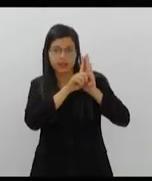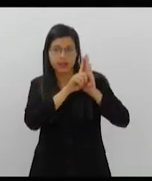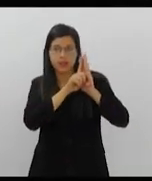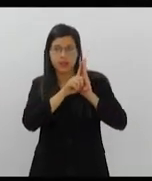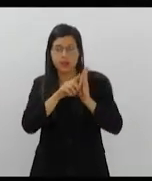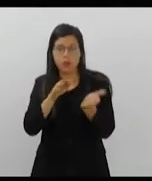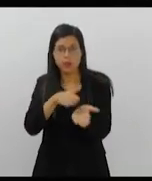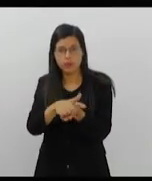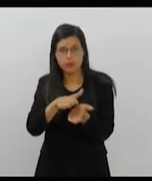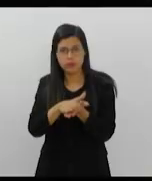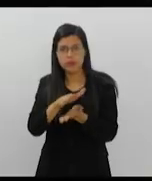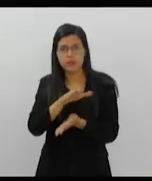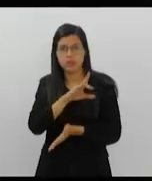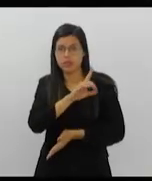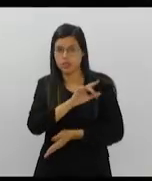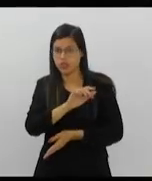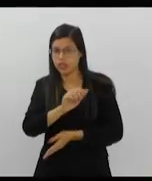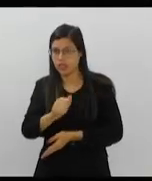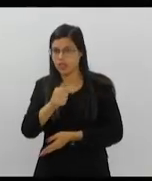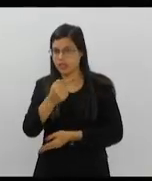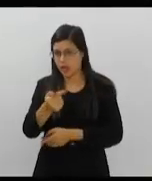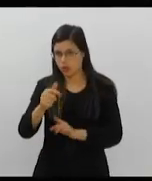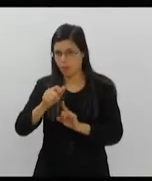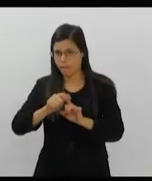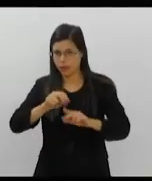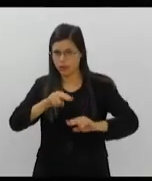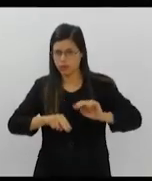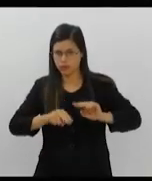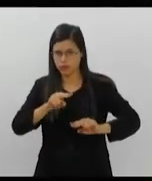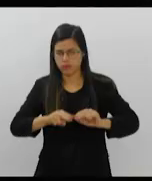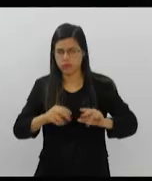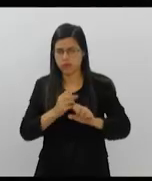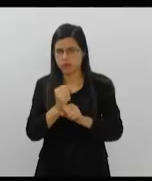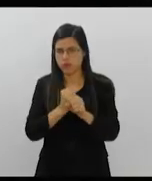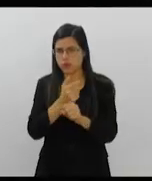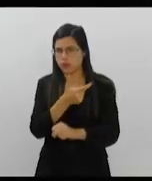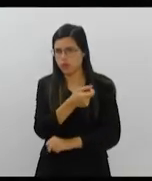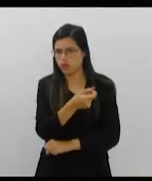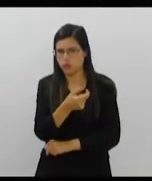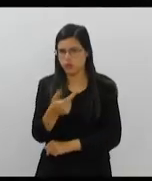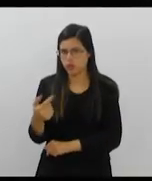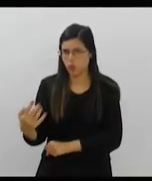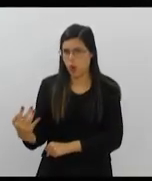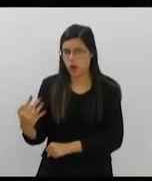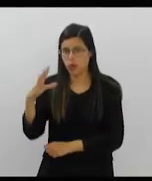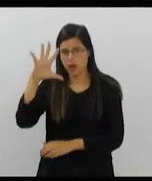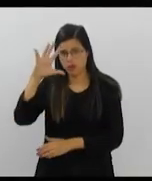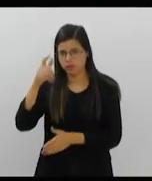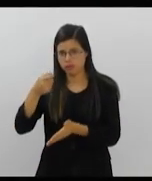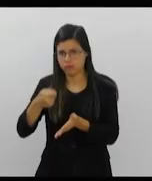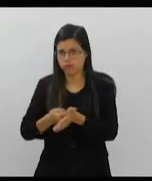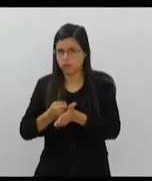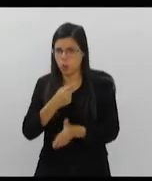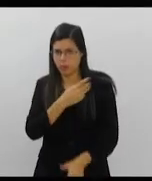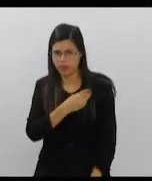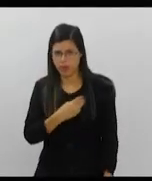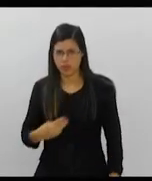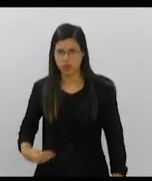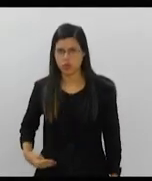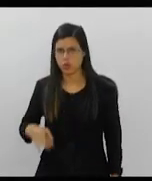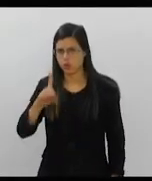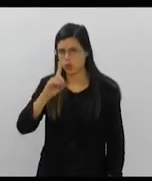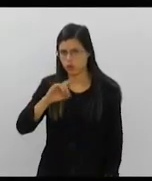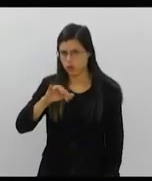em 7 de 6 de 24. A decisão do ministro Flávio Dino,